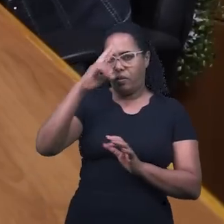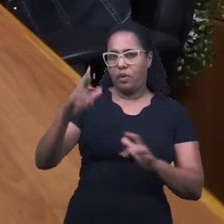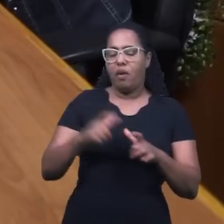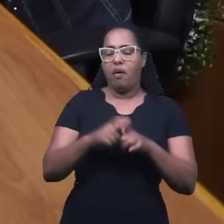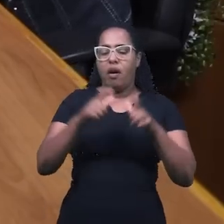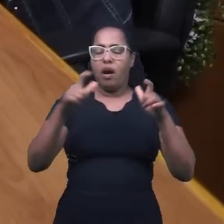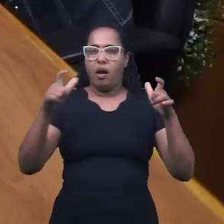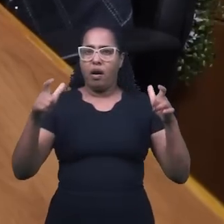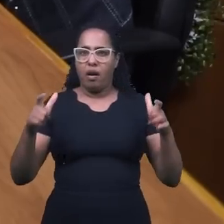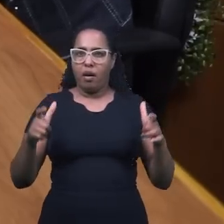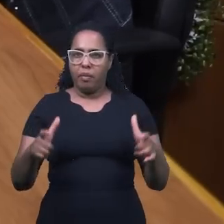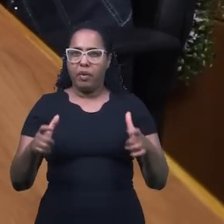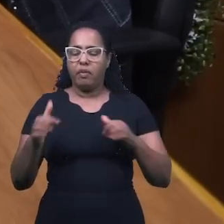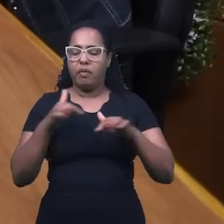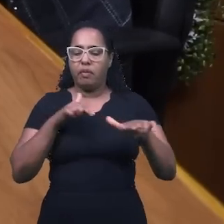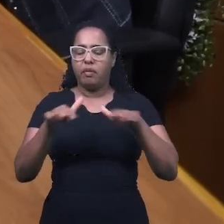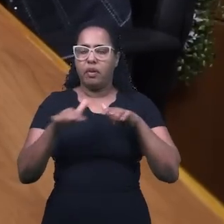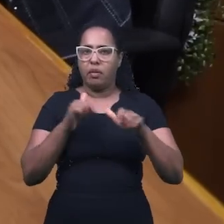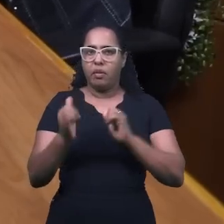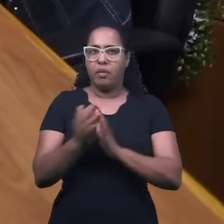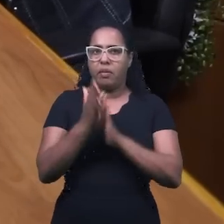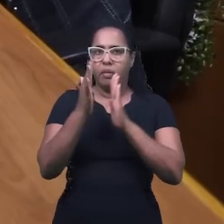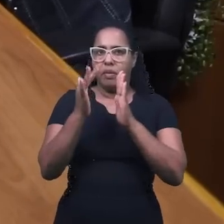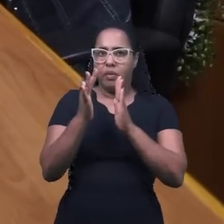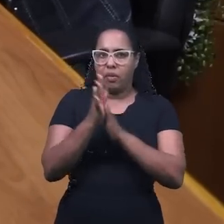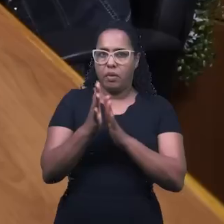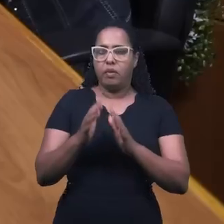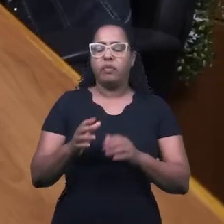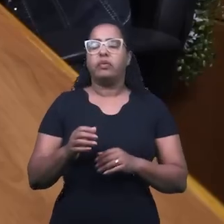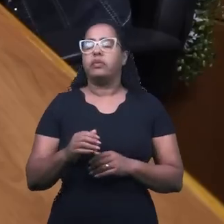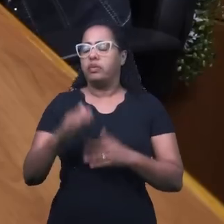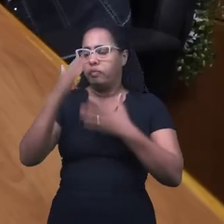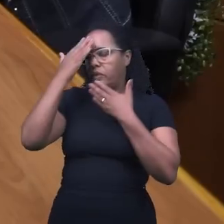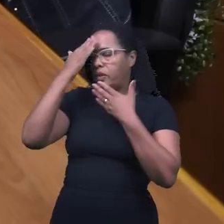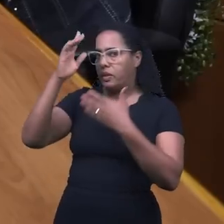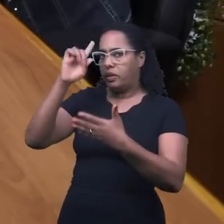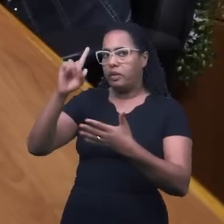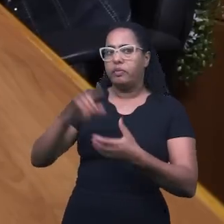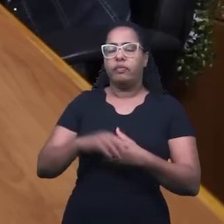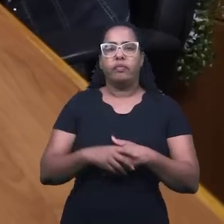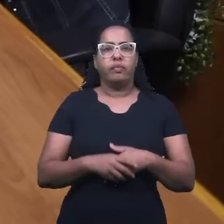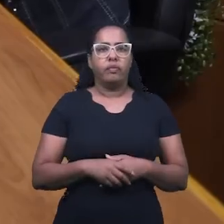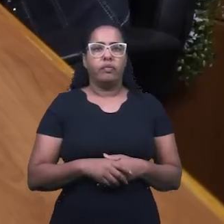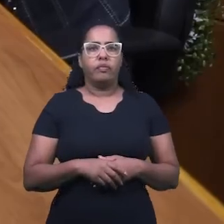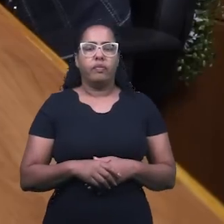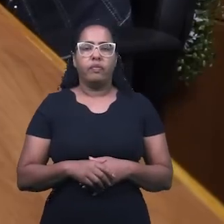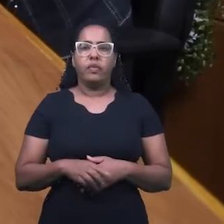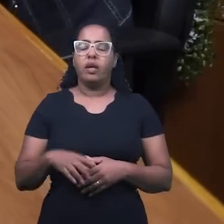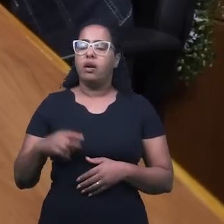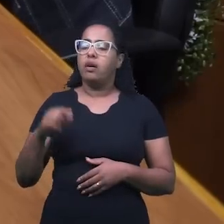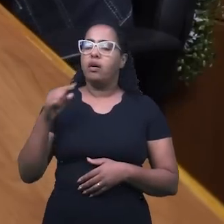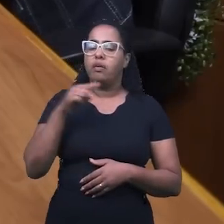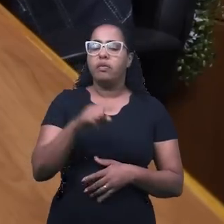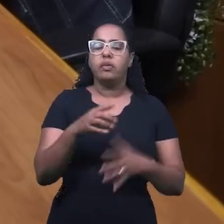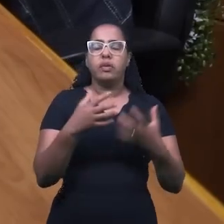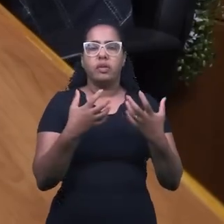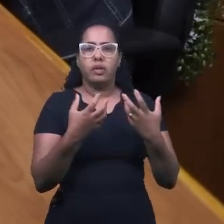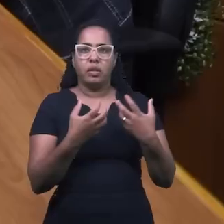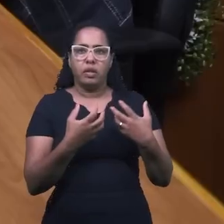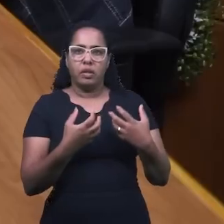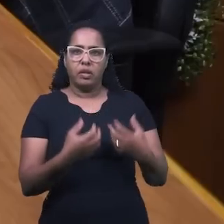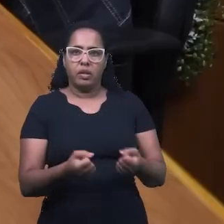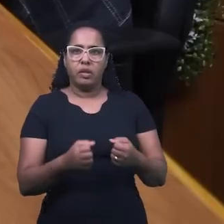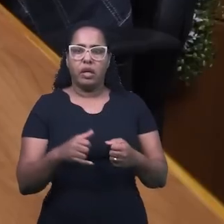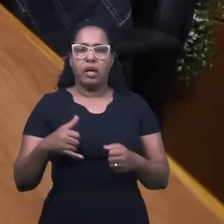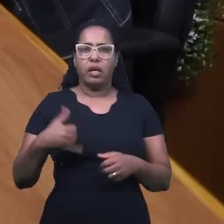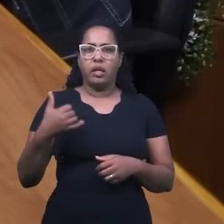servos do Senhor. A maioria voltado trabalho com louvor, não é? A maioria. Graças a Deus, Você se converteu,